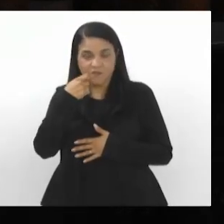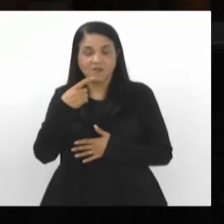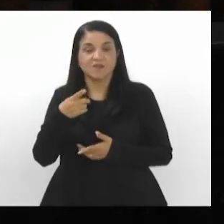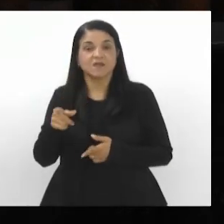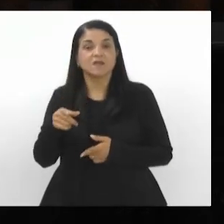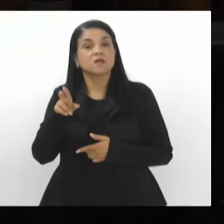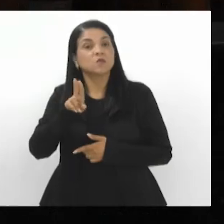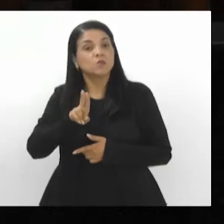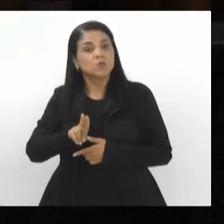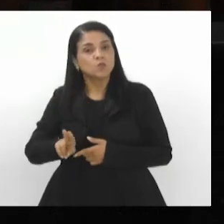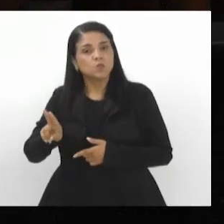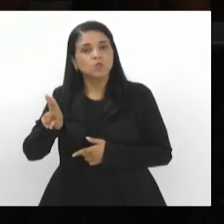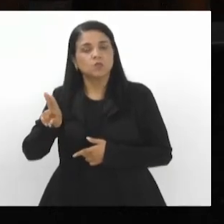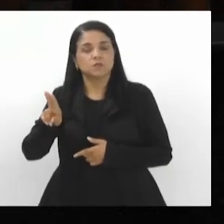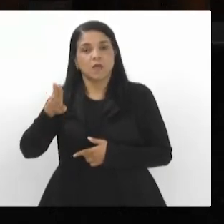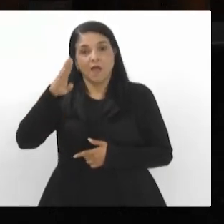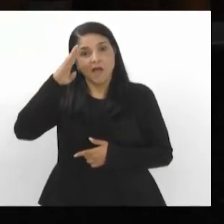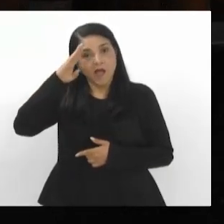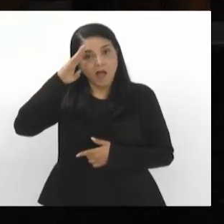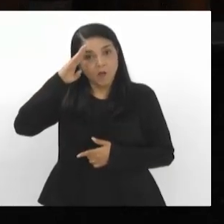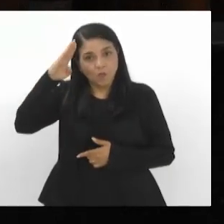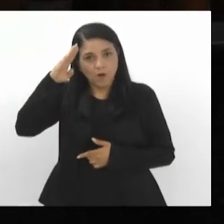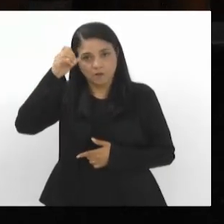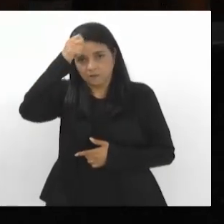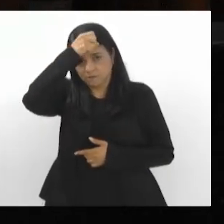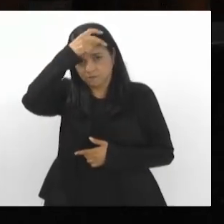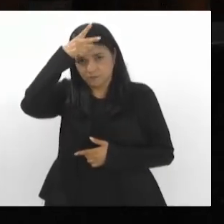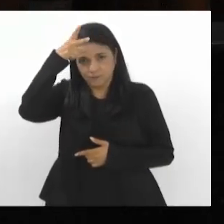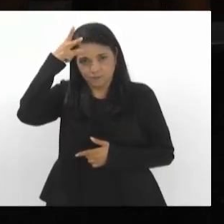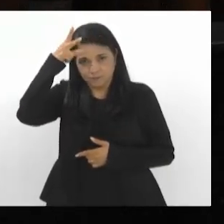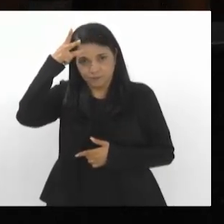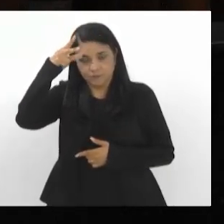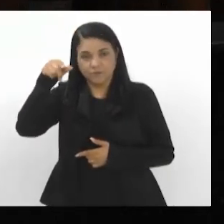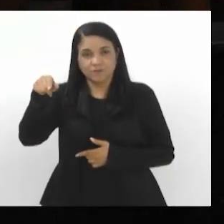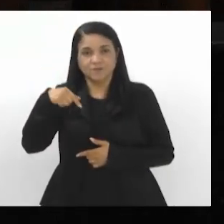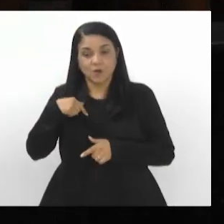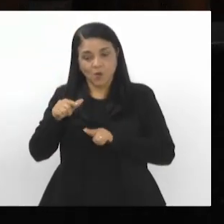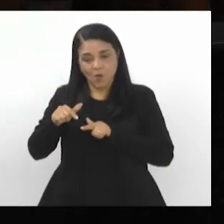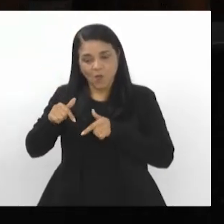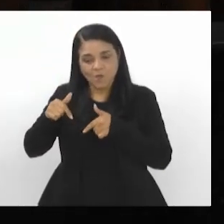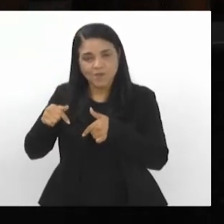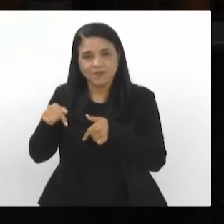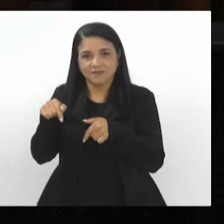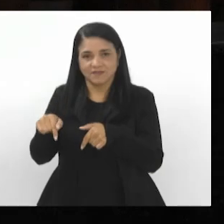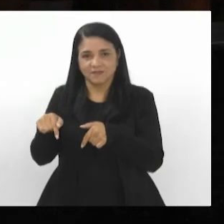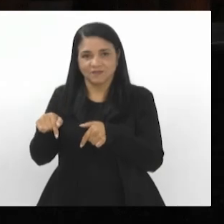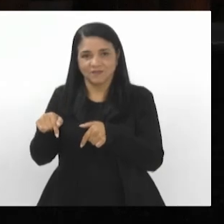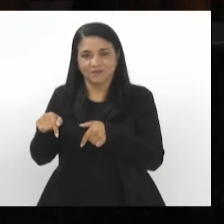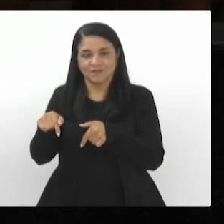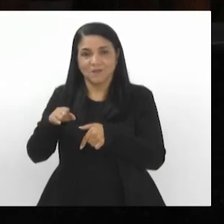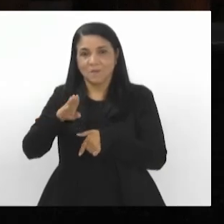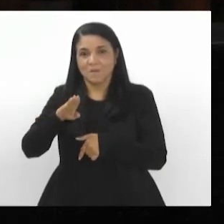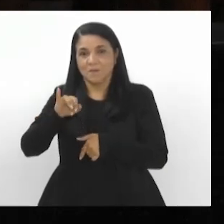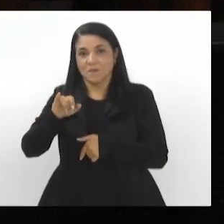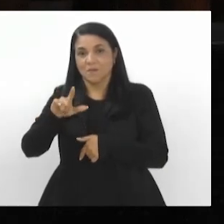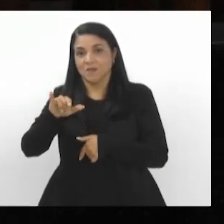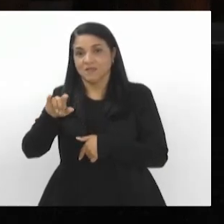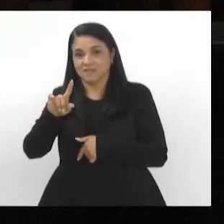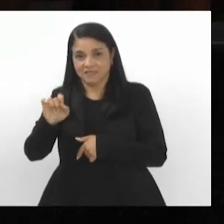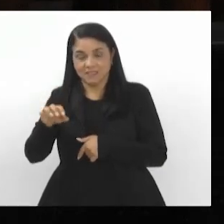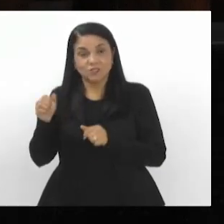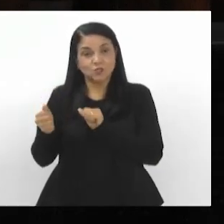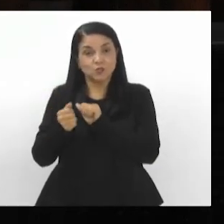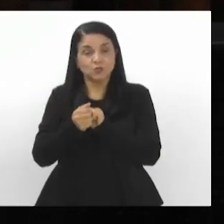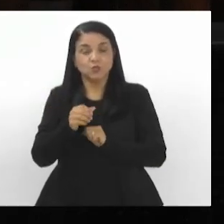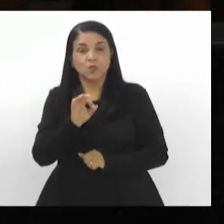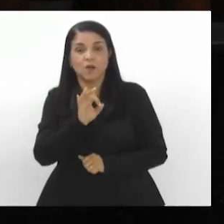Ele usa a guarda municipal para fazer as operações, junto com a PM no convênio. Só que